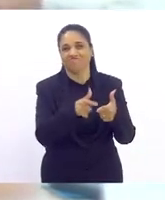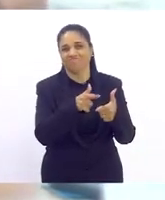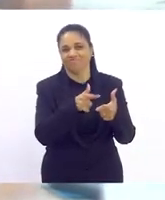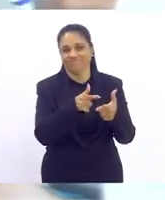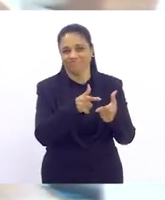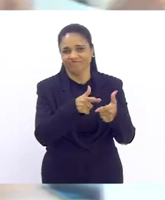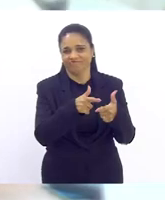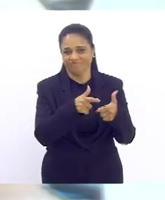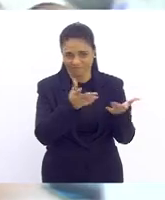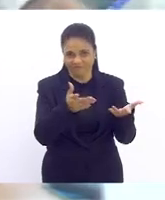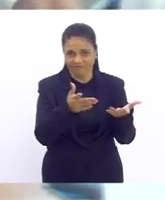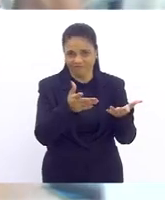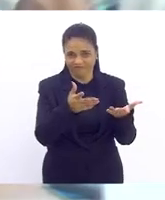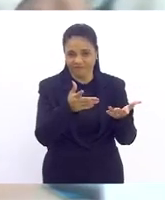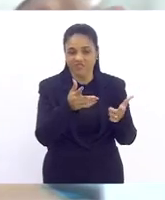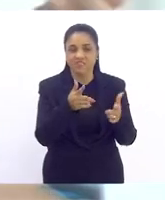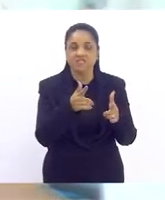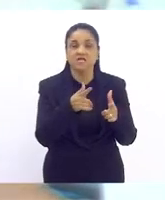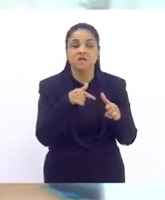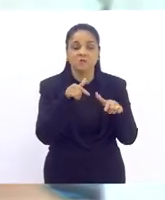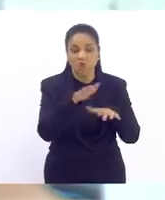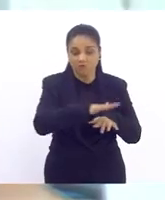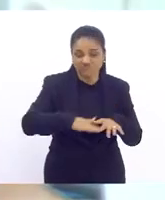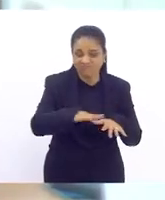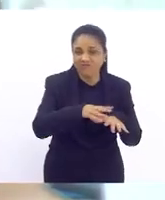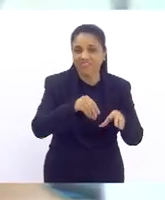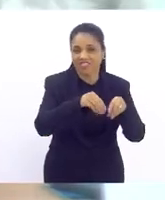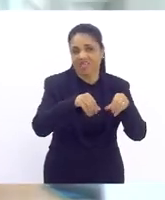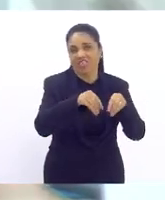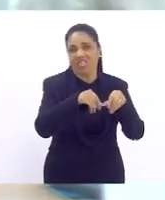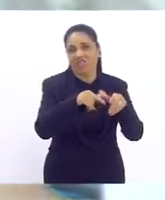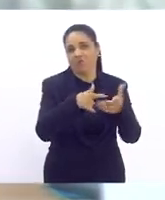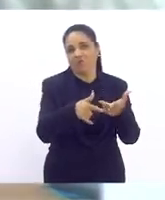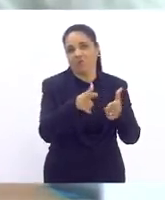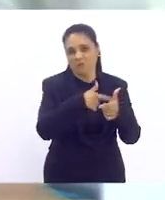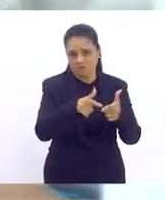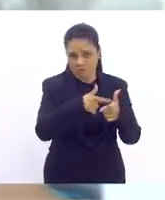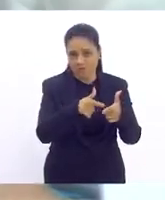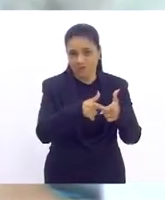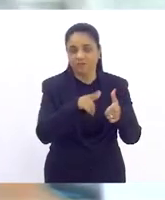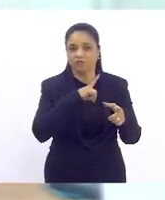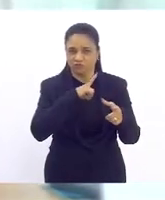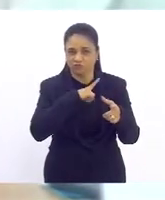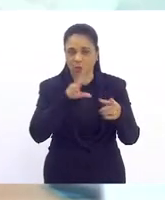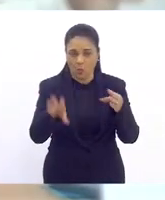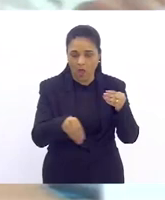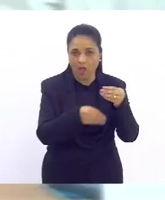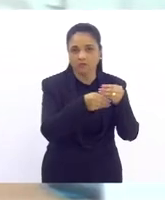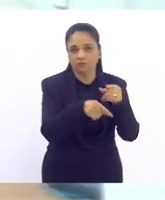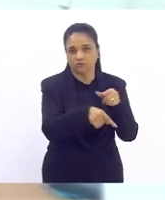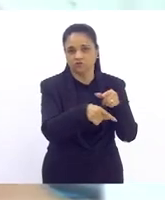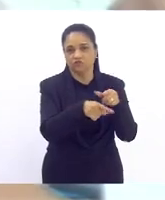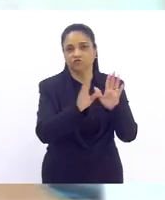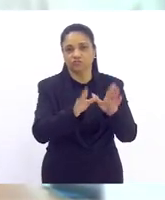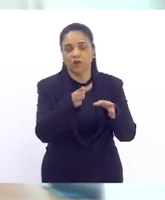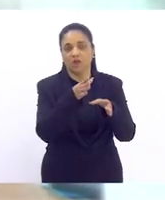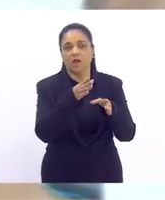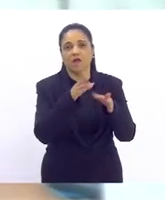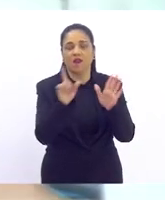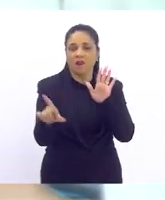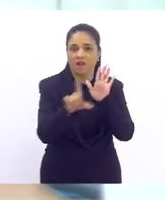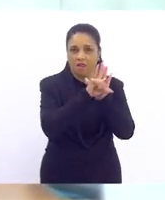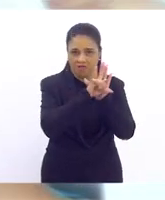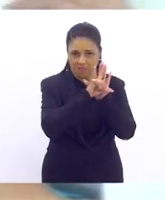condição que se encontrava no terreno então a gente já tem os aditivos o máximo de aditivo já é permitido por lei